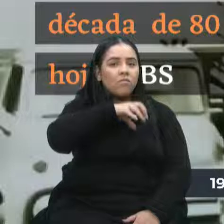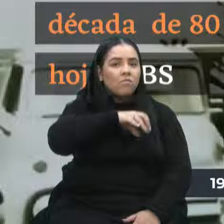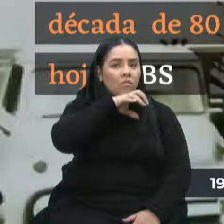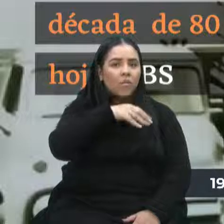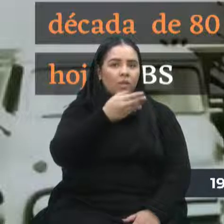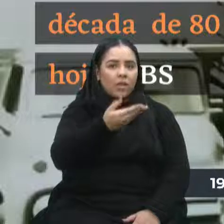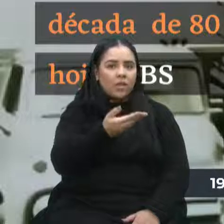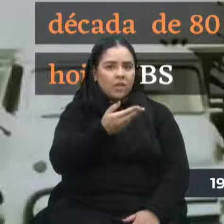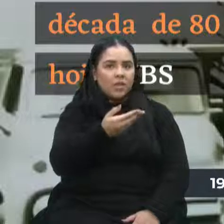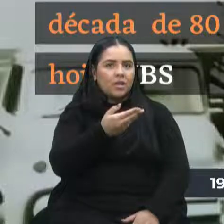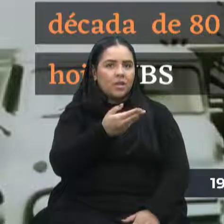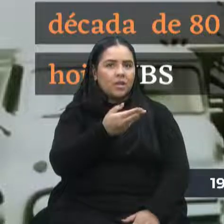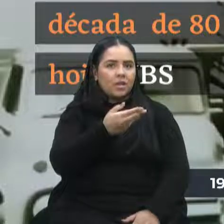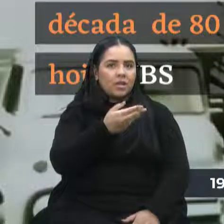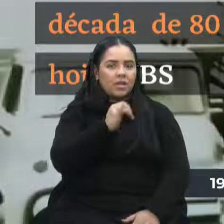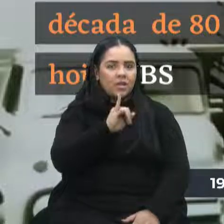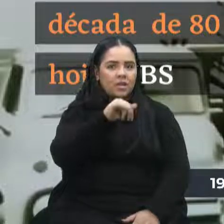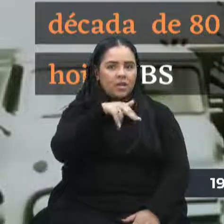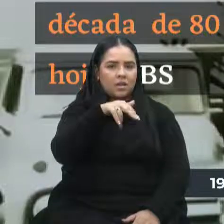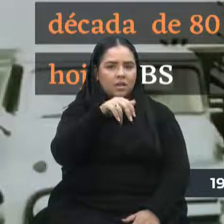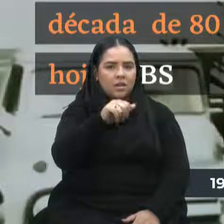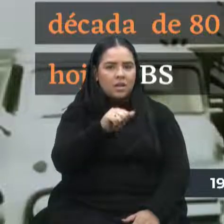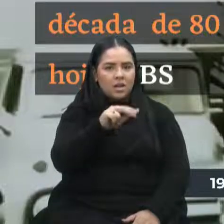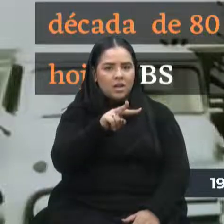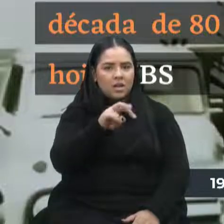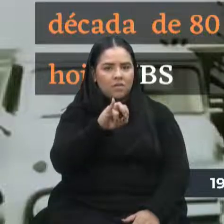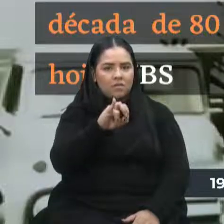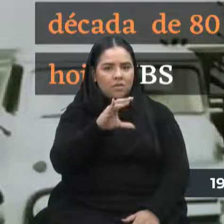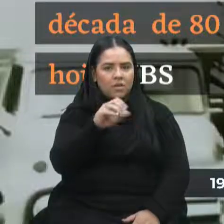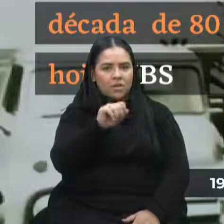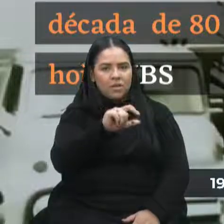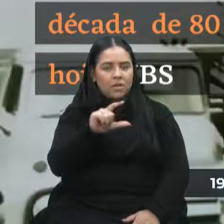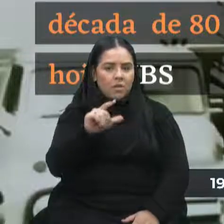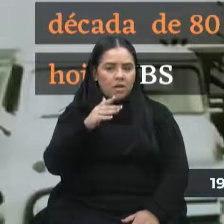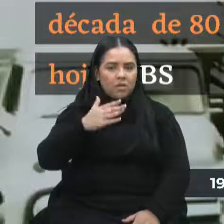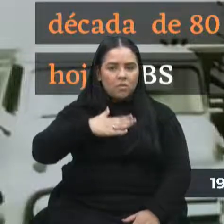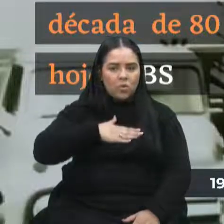Inavical era do meu sogro. A Inavical